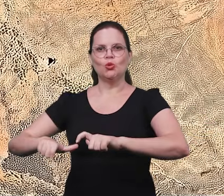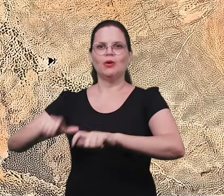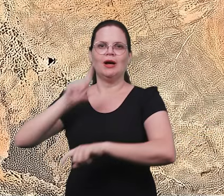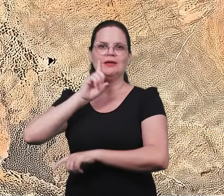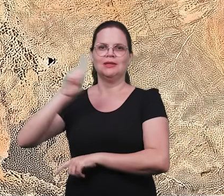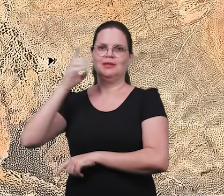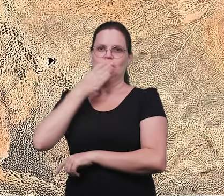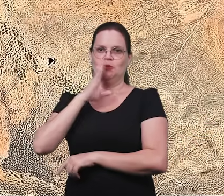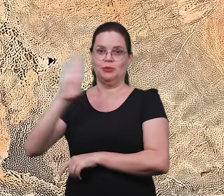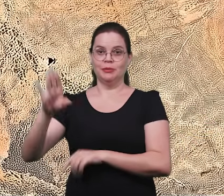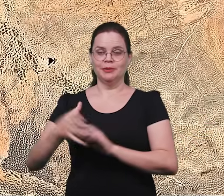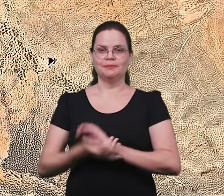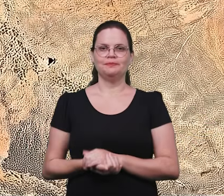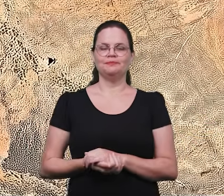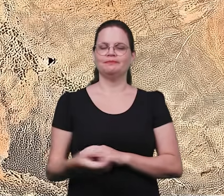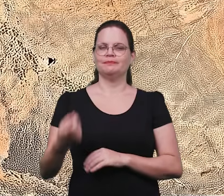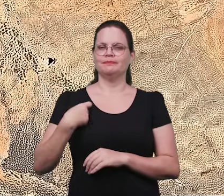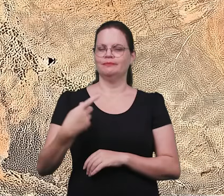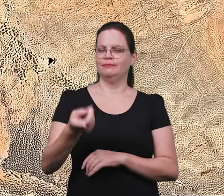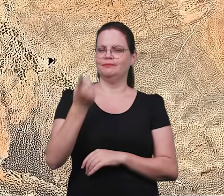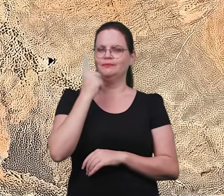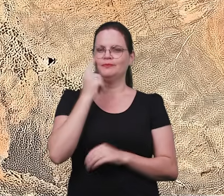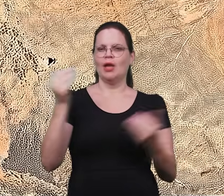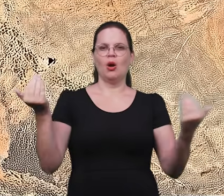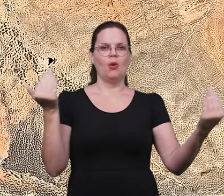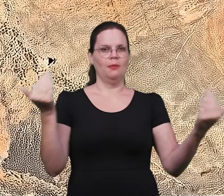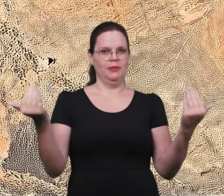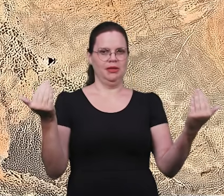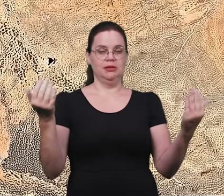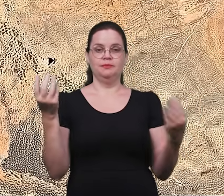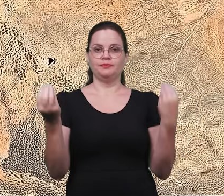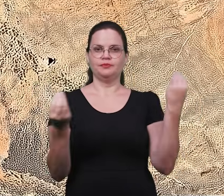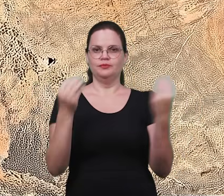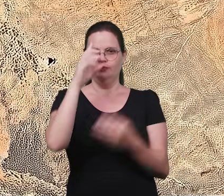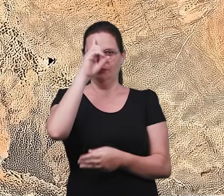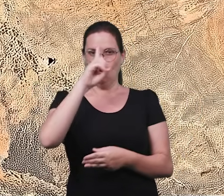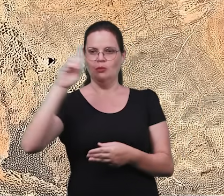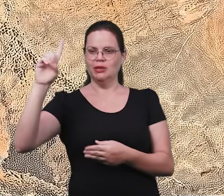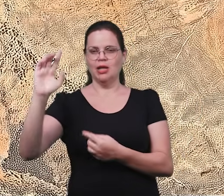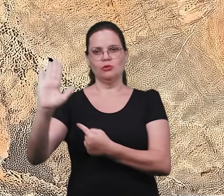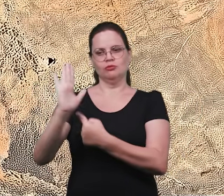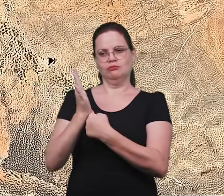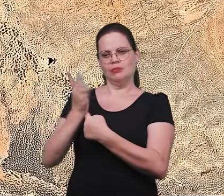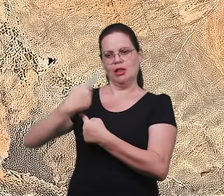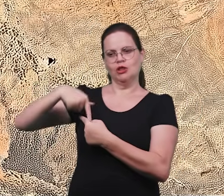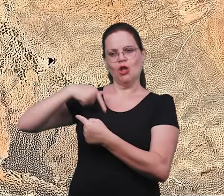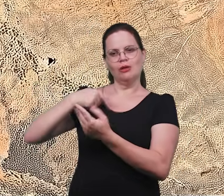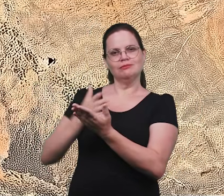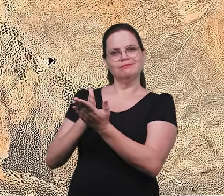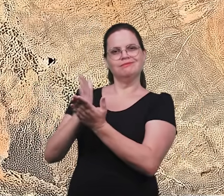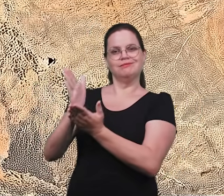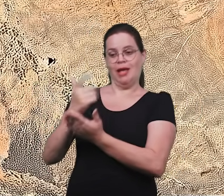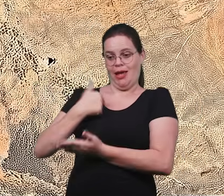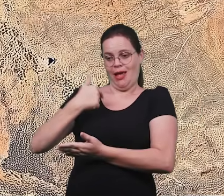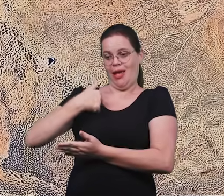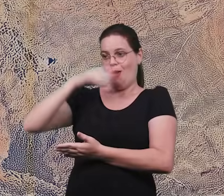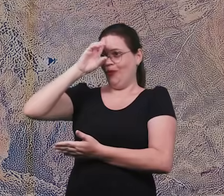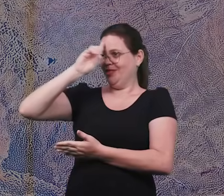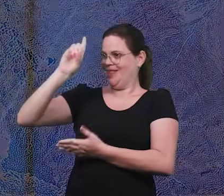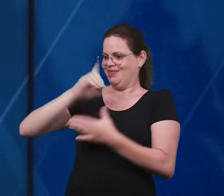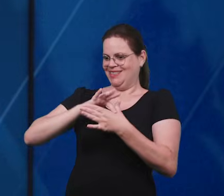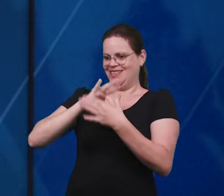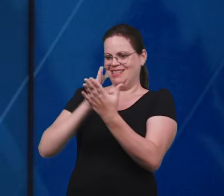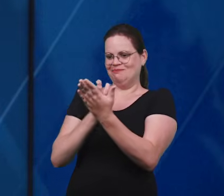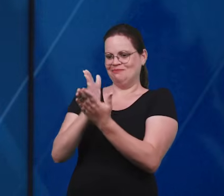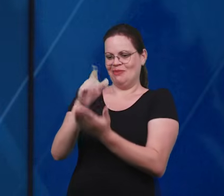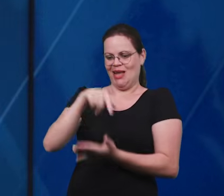palavras, veremos de forma comparativa como Deus também nos guia no nosso caminhar pelo